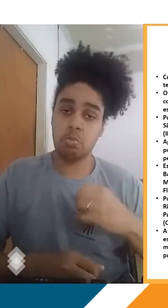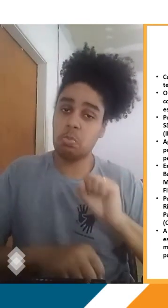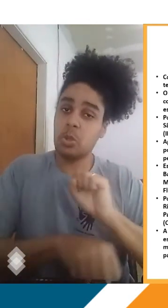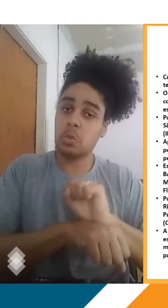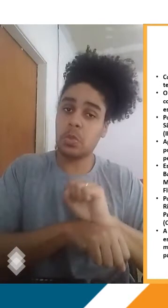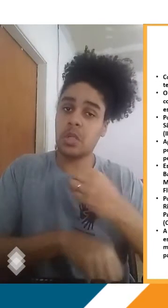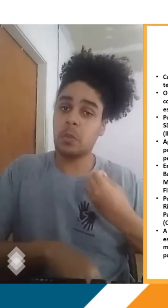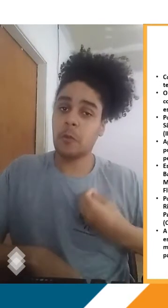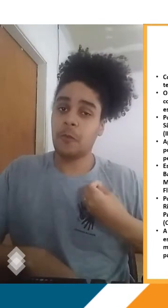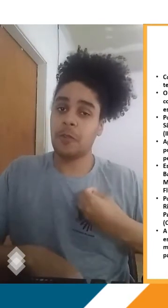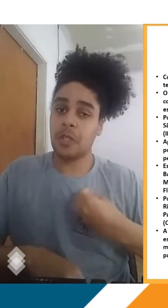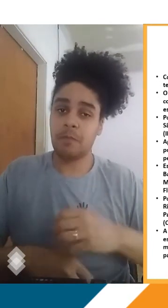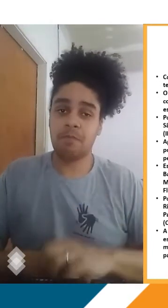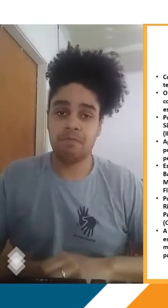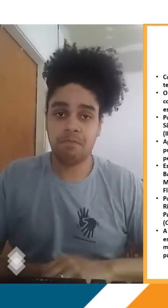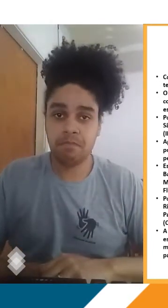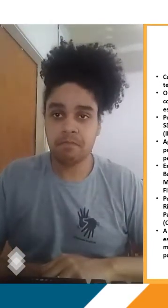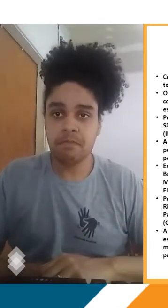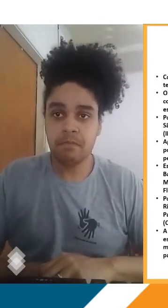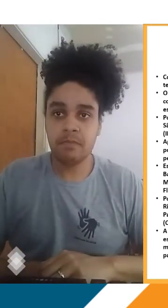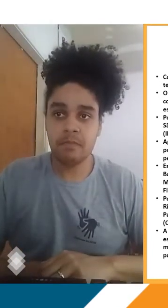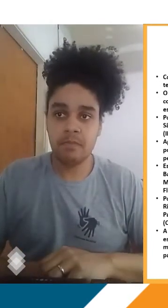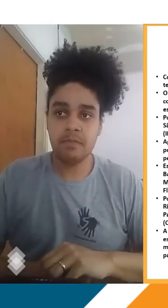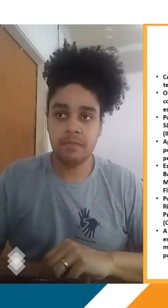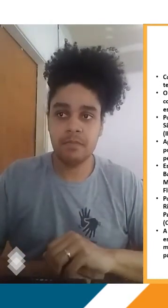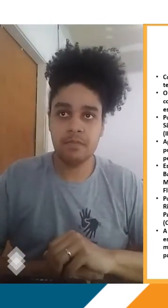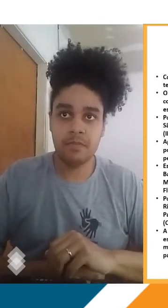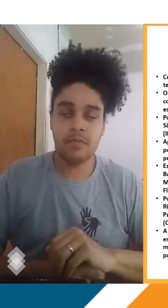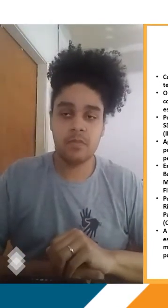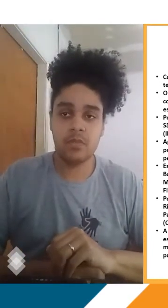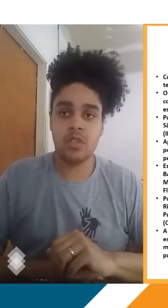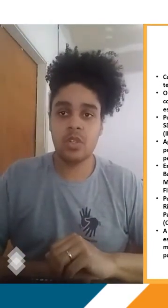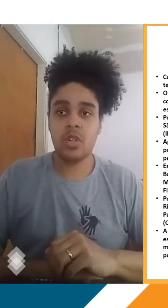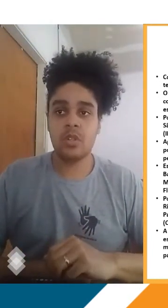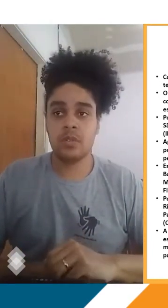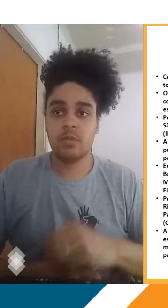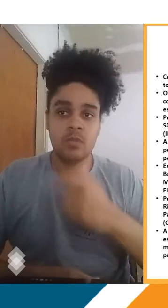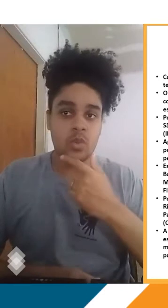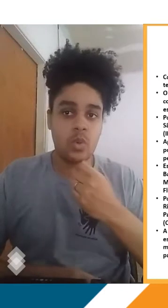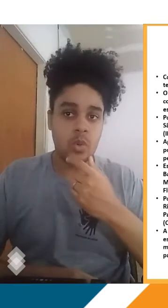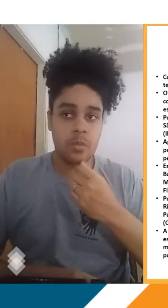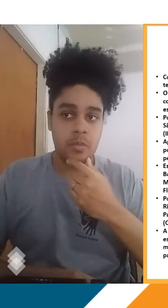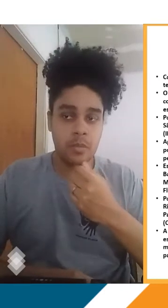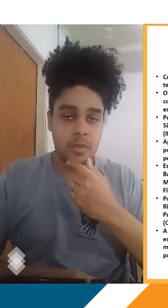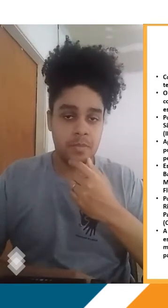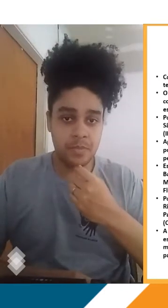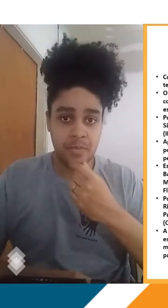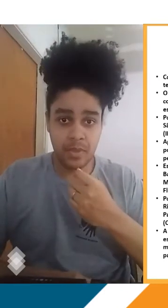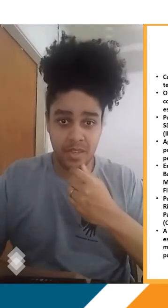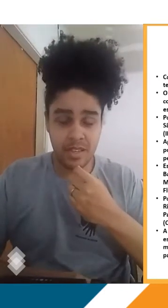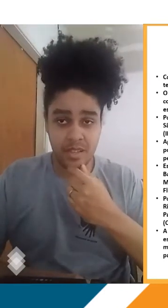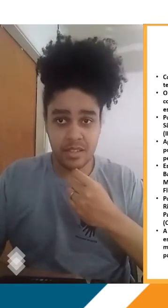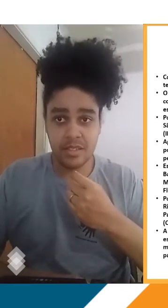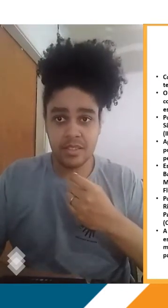saem de 75,2 em 2001 para 80,2 anos em 2019. Já os homens saem de